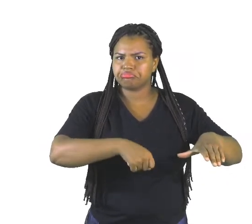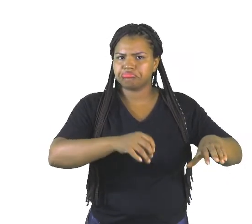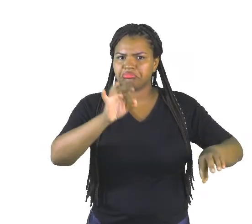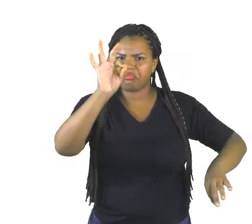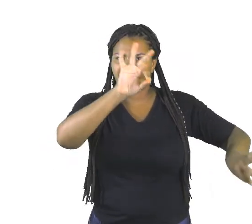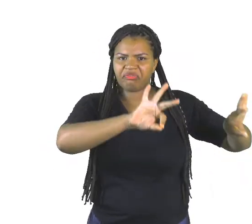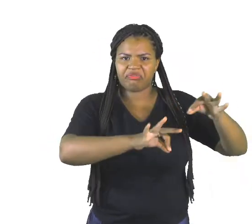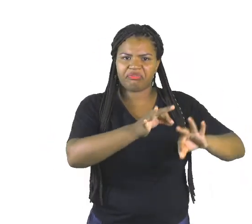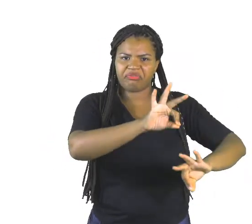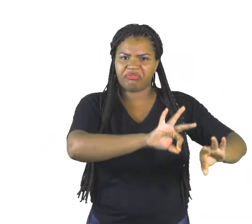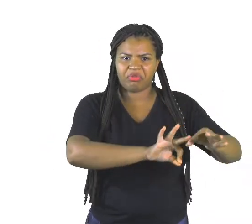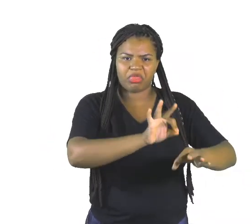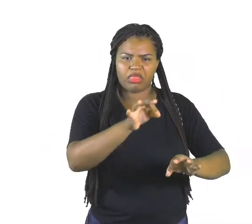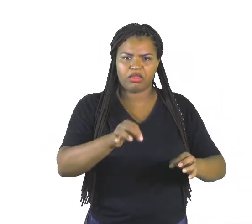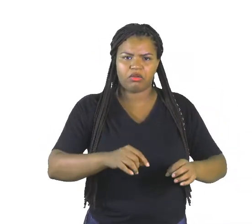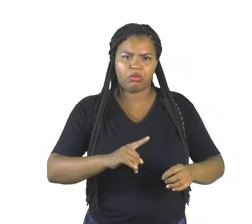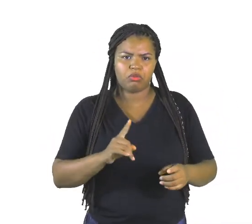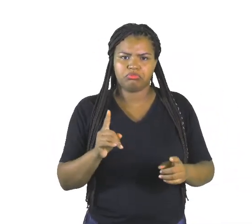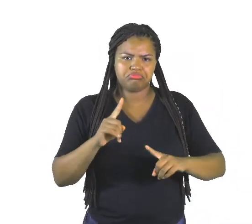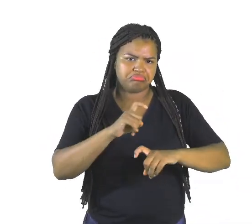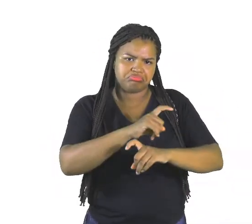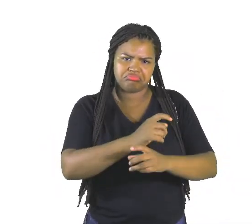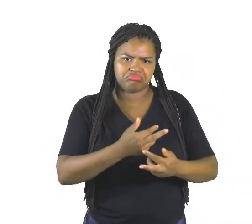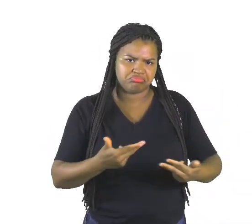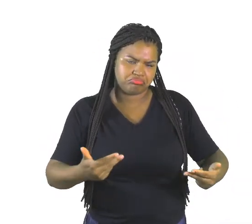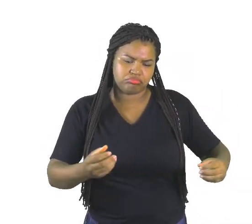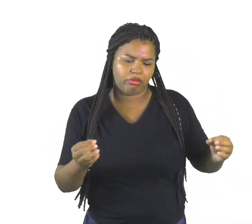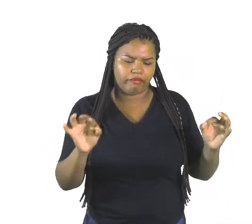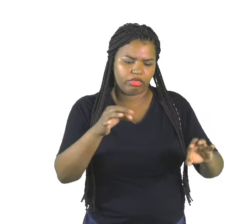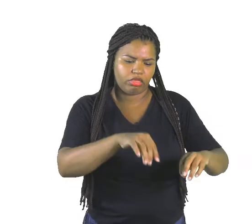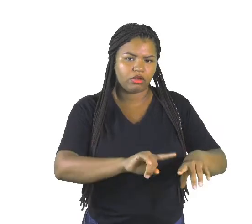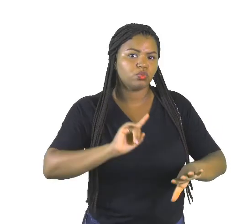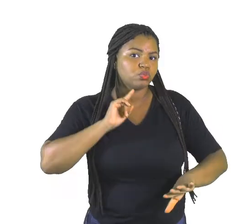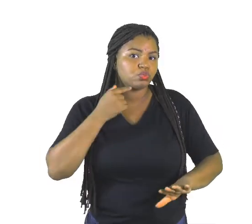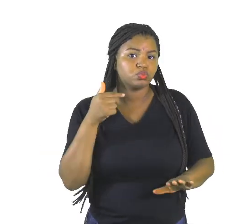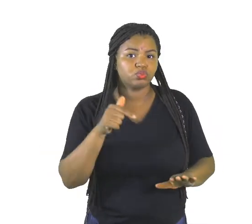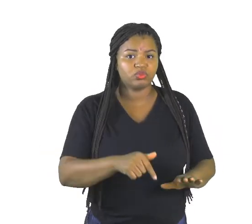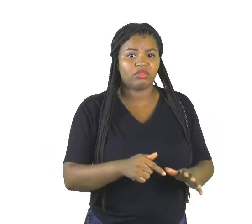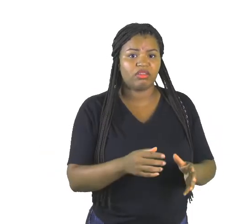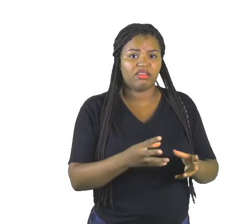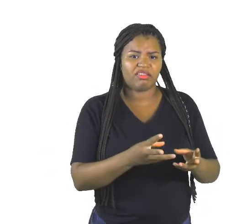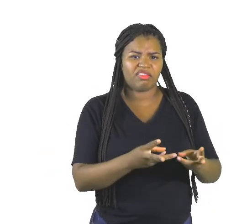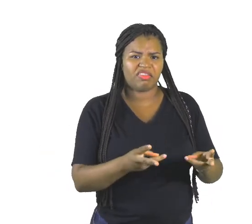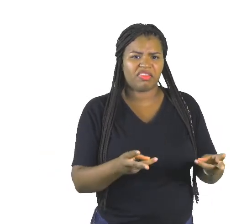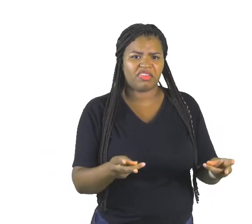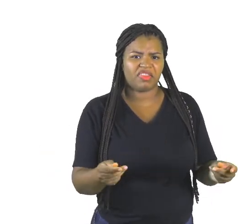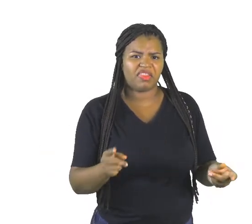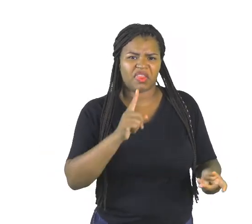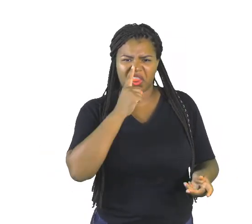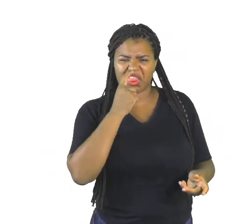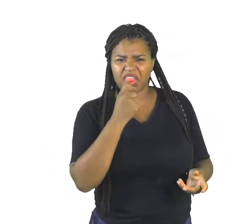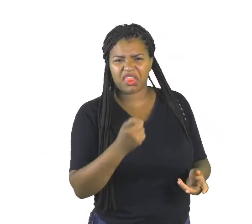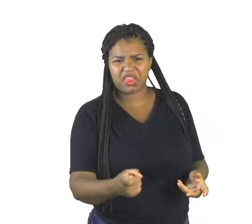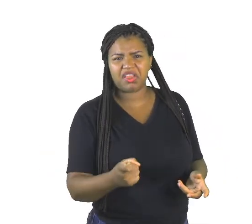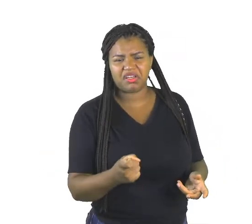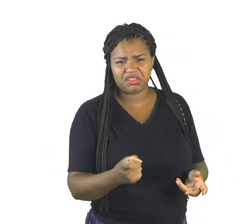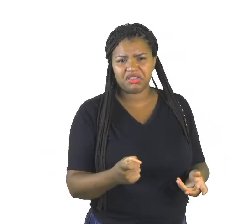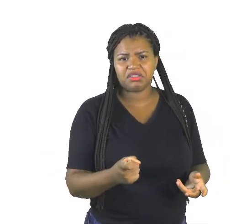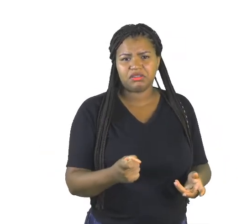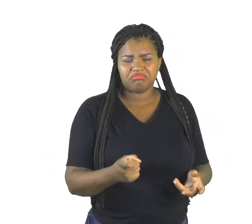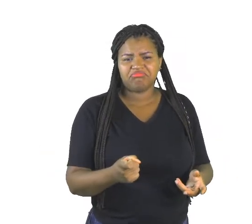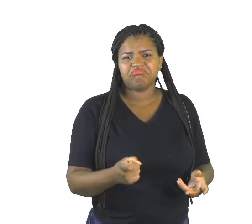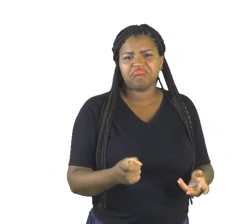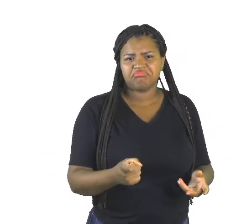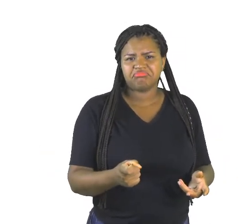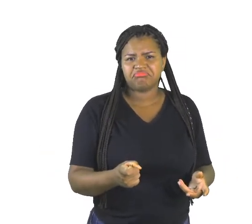outros bichos podem vir ali e infectar esse alimento, como ele vai se estragando, apodrecendo assim,